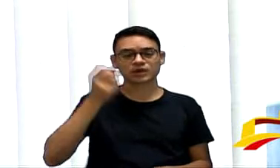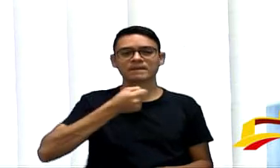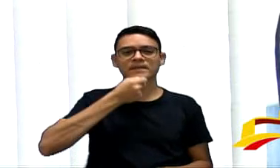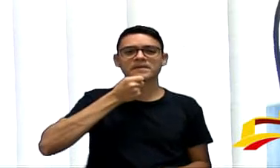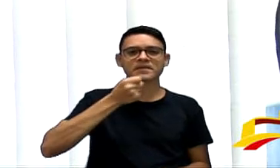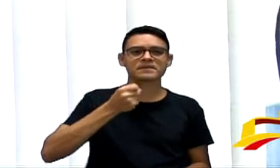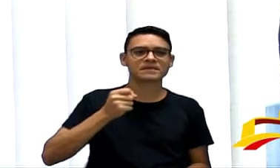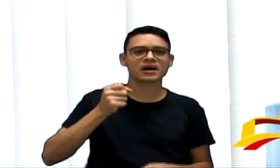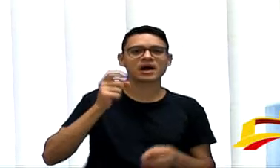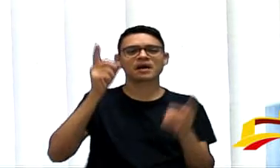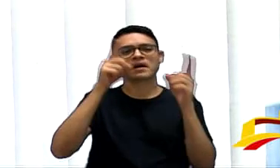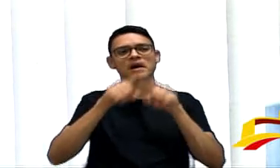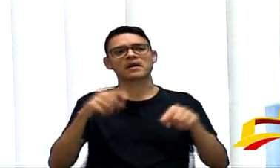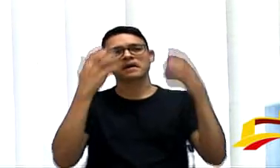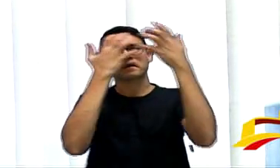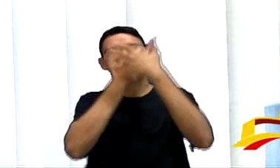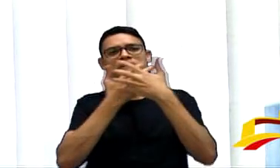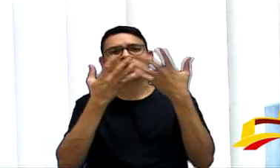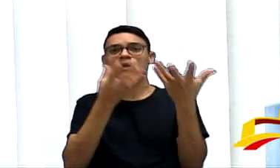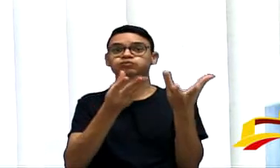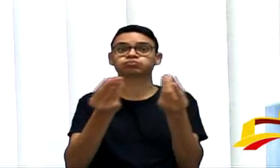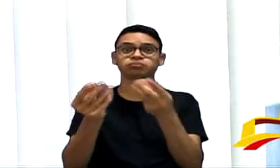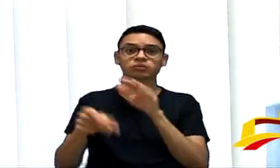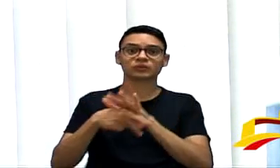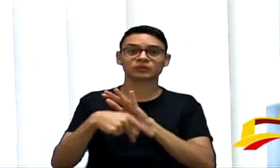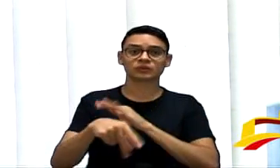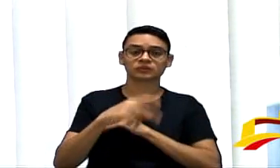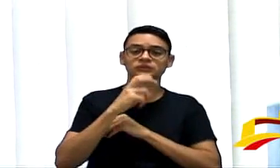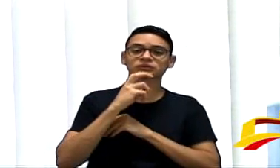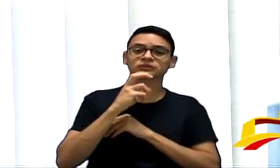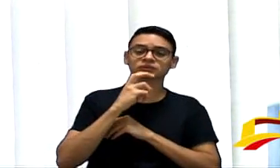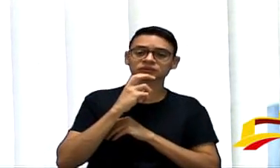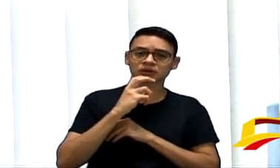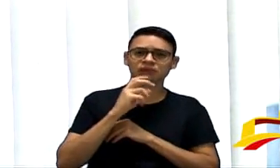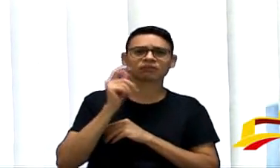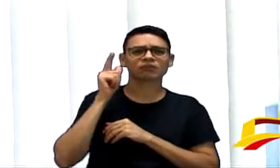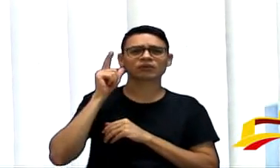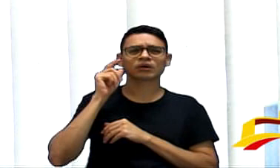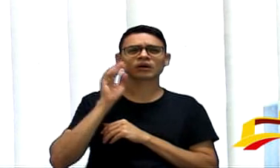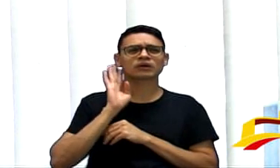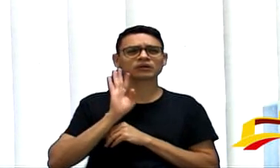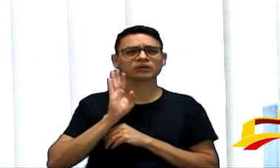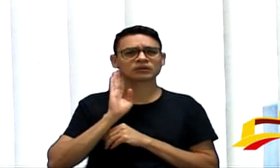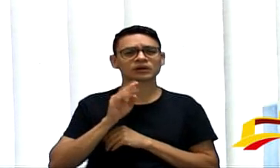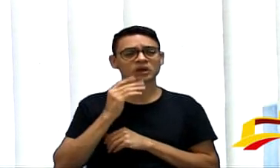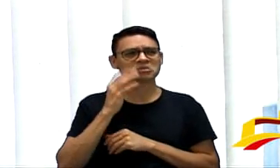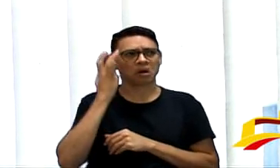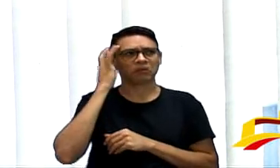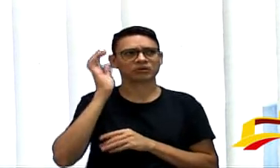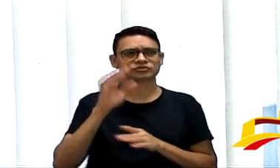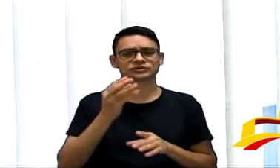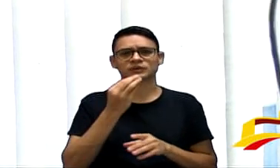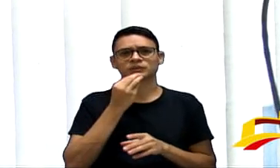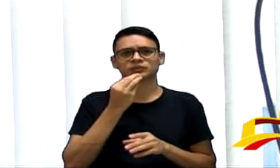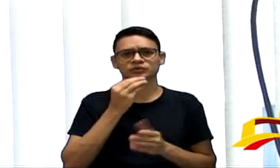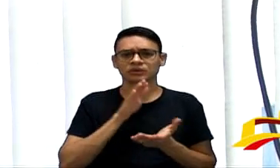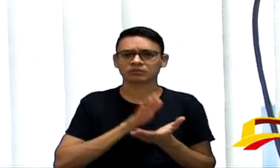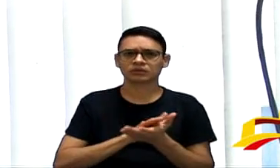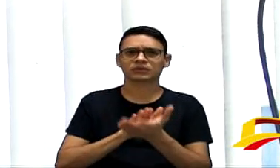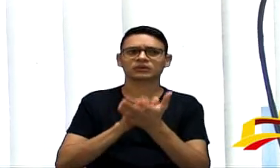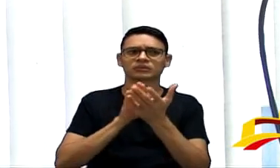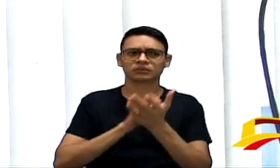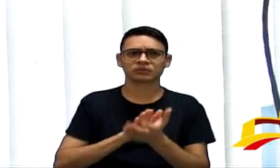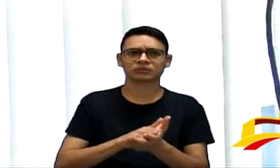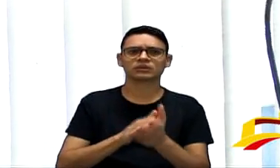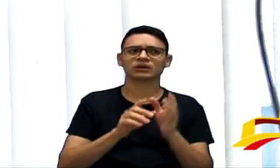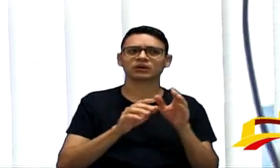gabarito, cantores e cantoras da cidade. Da cidade. E daí, acho que até caberia, vereadora, votos de